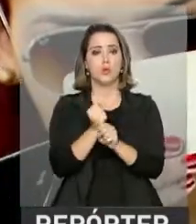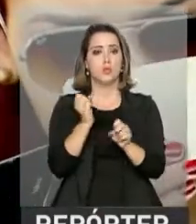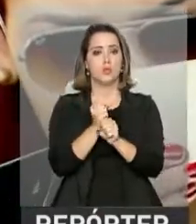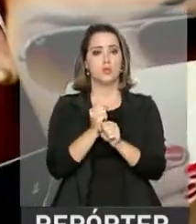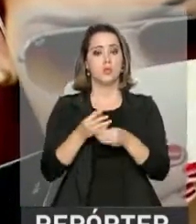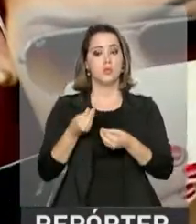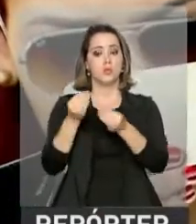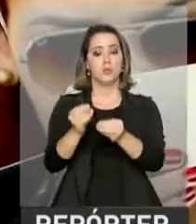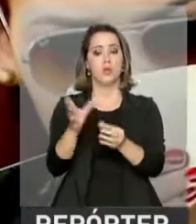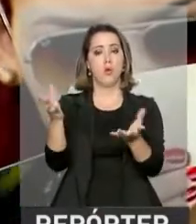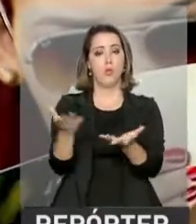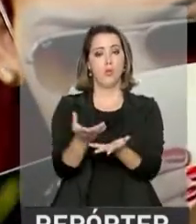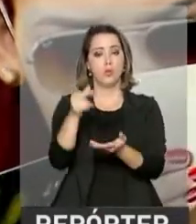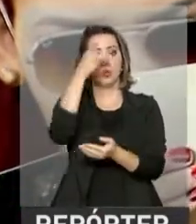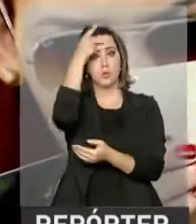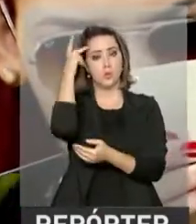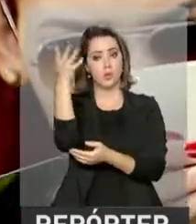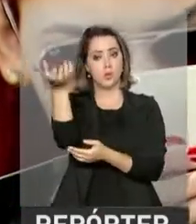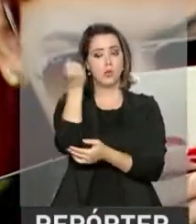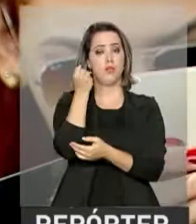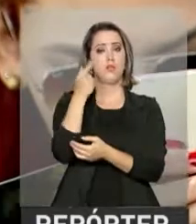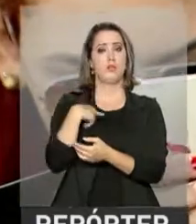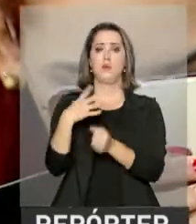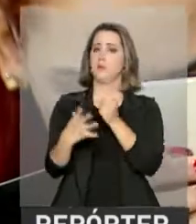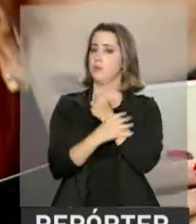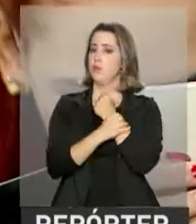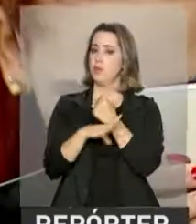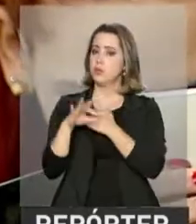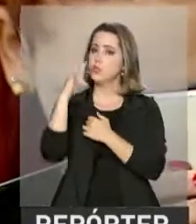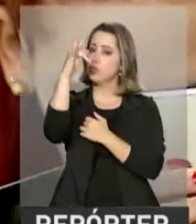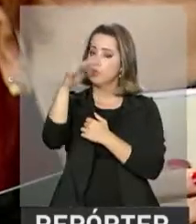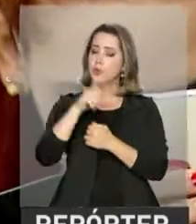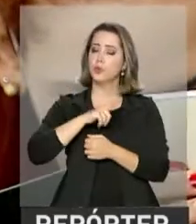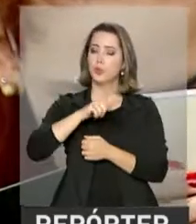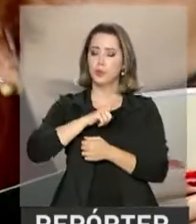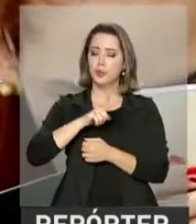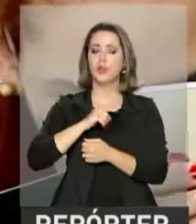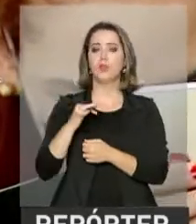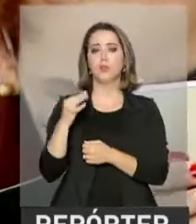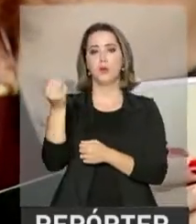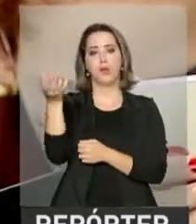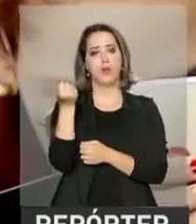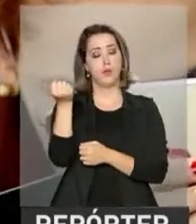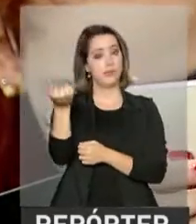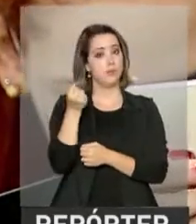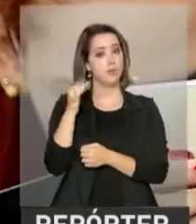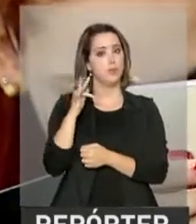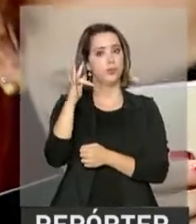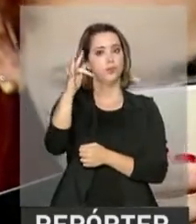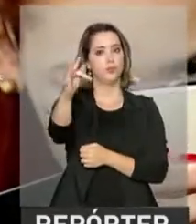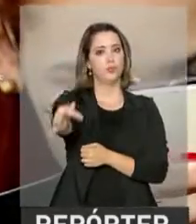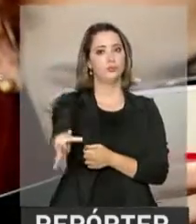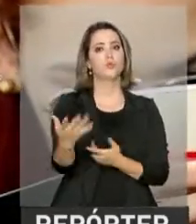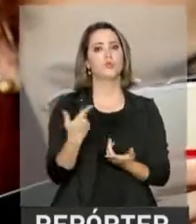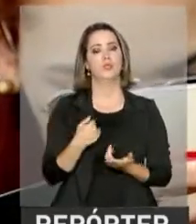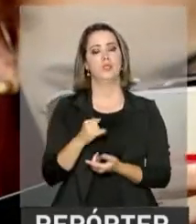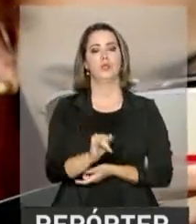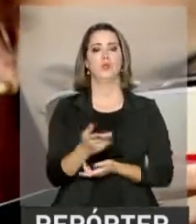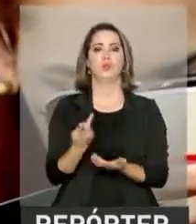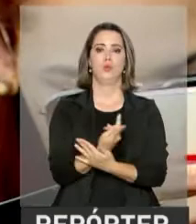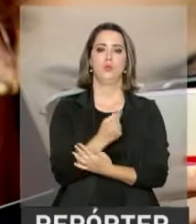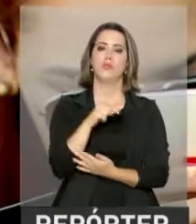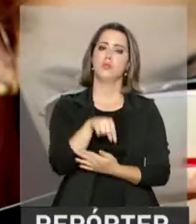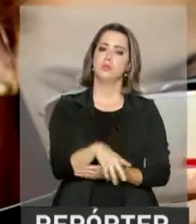quem recebe hoje a aposentadoria e pensões a segurança de que vai continuar recebendo ao longo dos próximos anos se isso não fosse feito